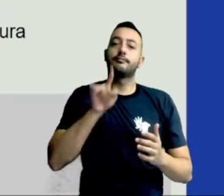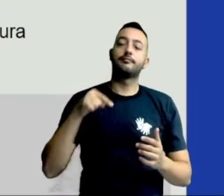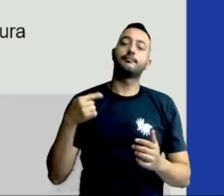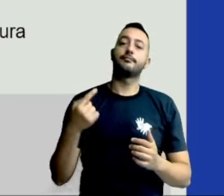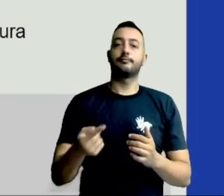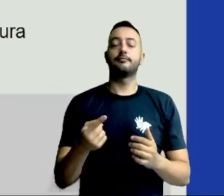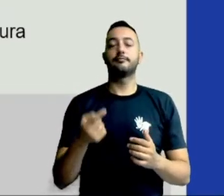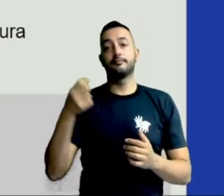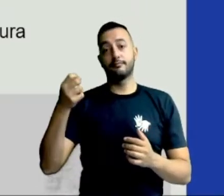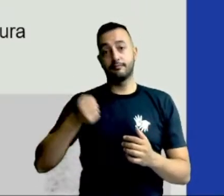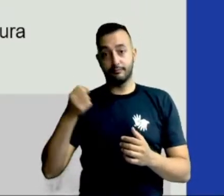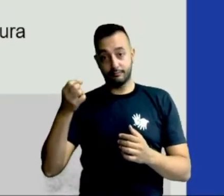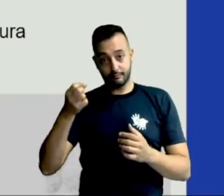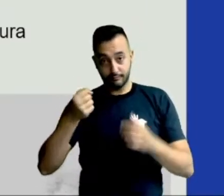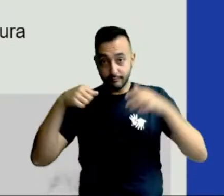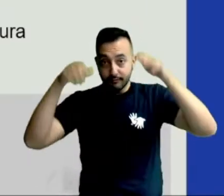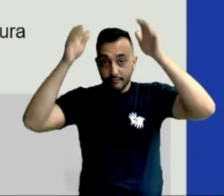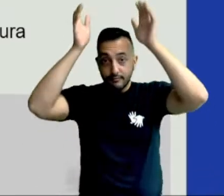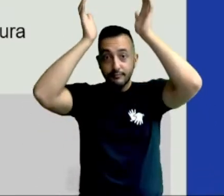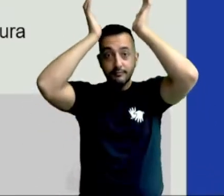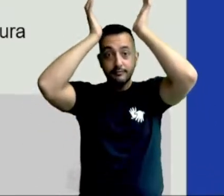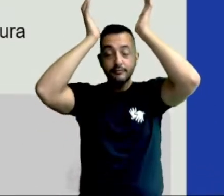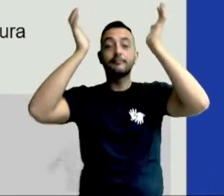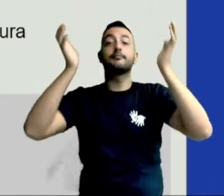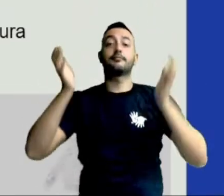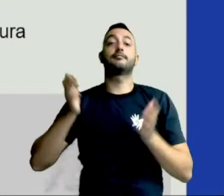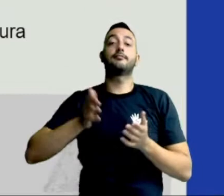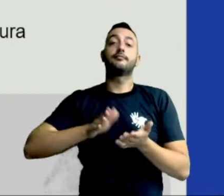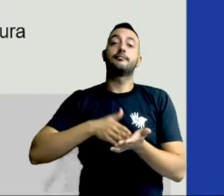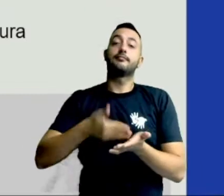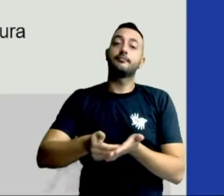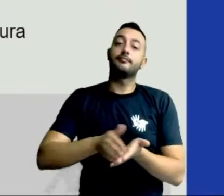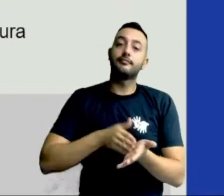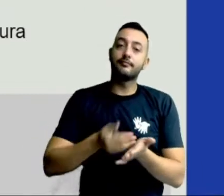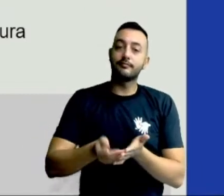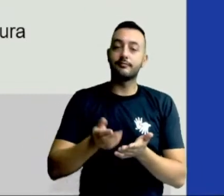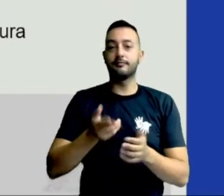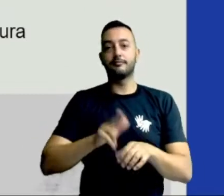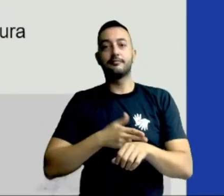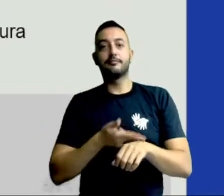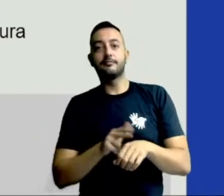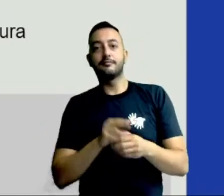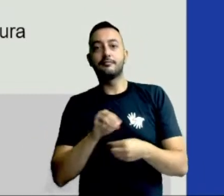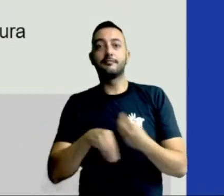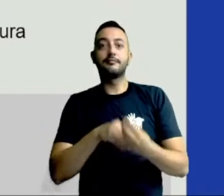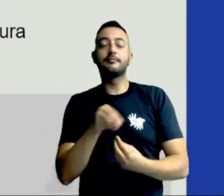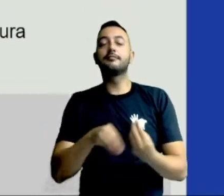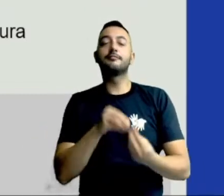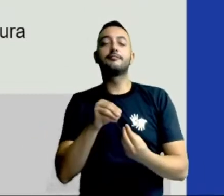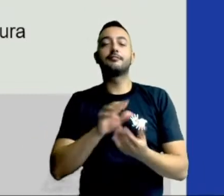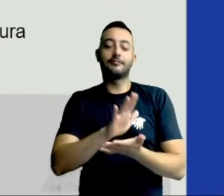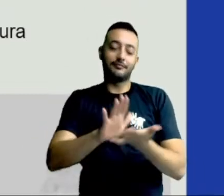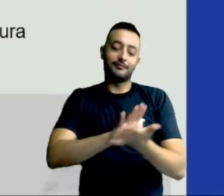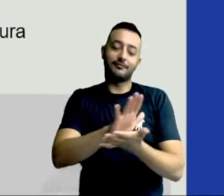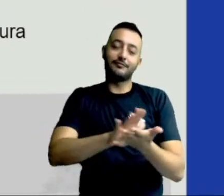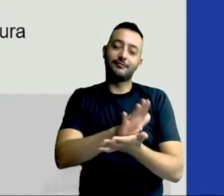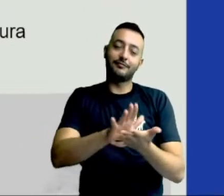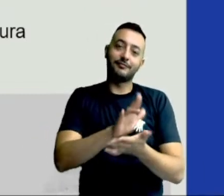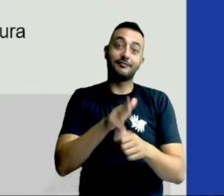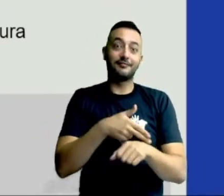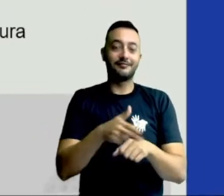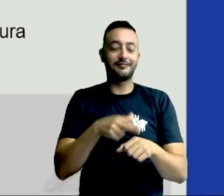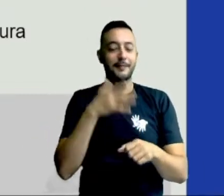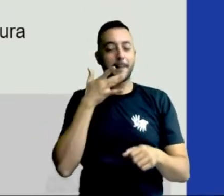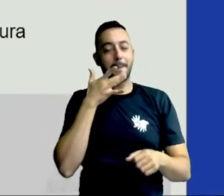depois. Leite condensado, manteiga e cacau. Mistura que vira brigadeiro. Um doce para lá